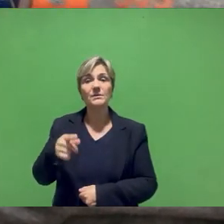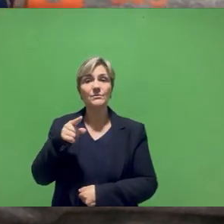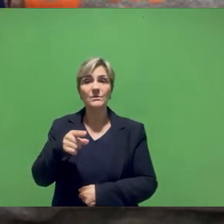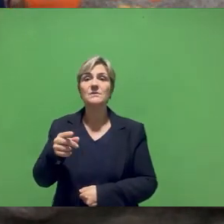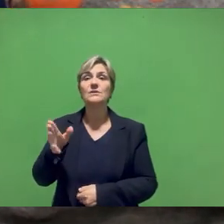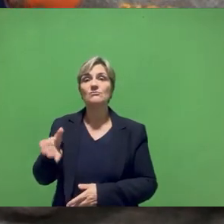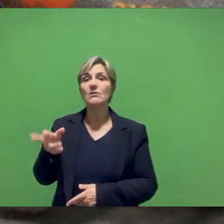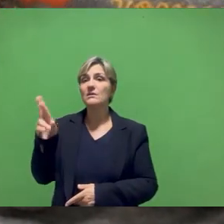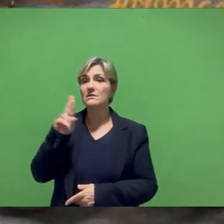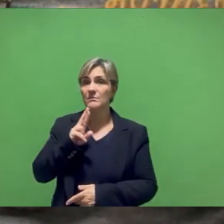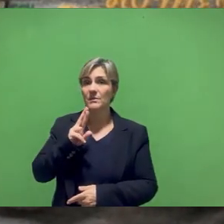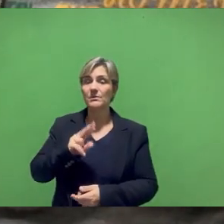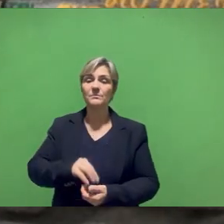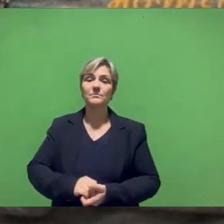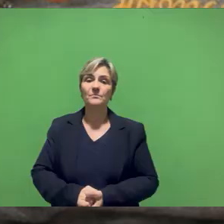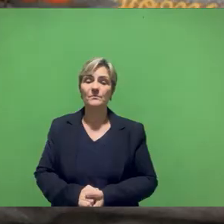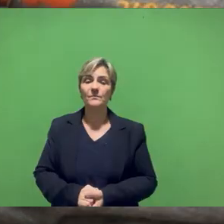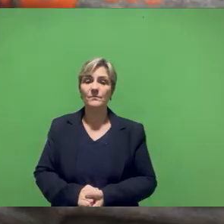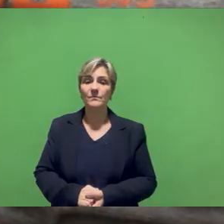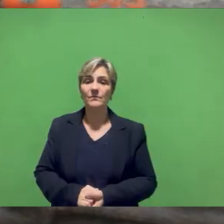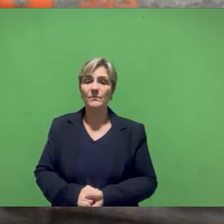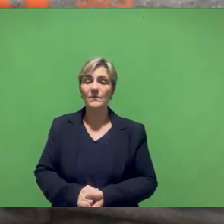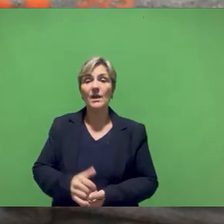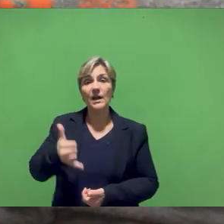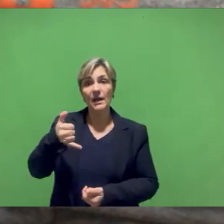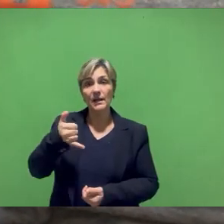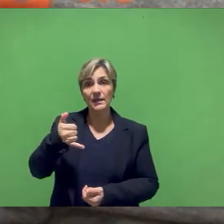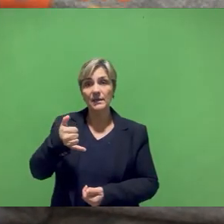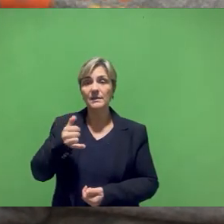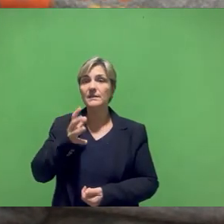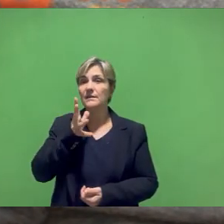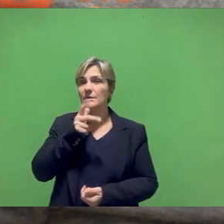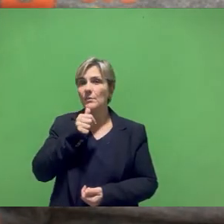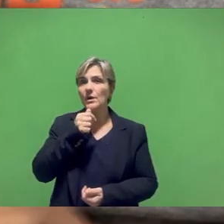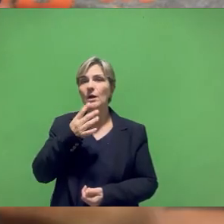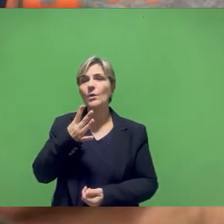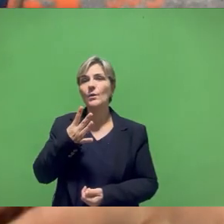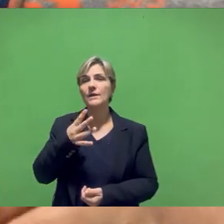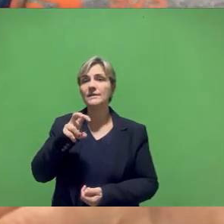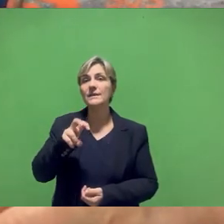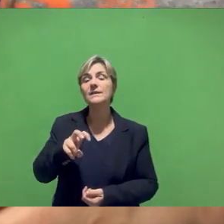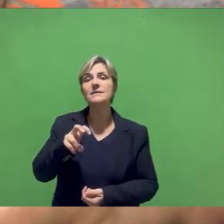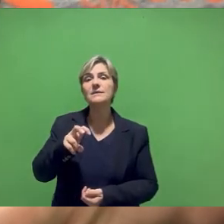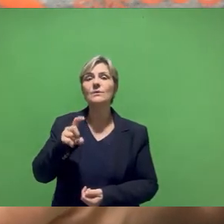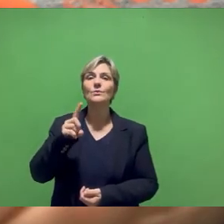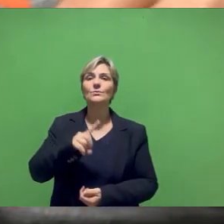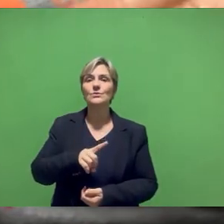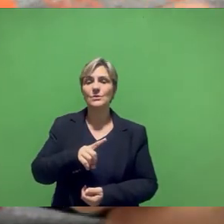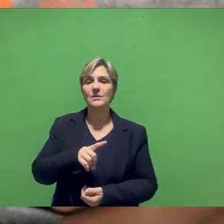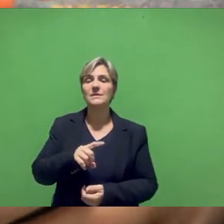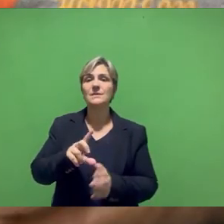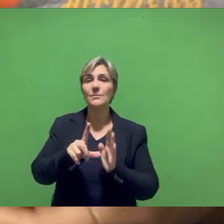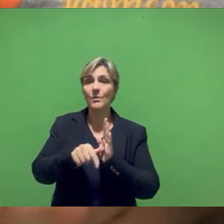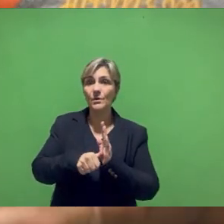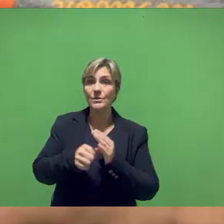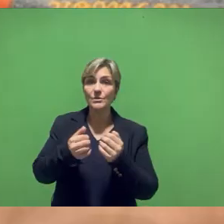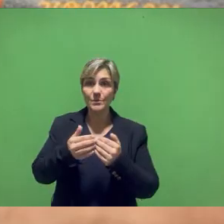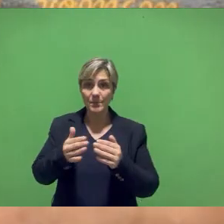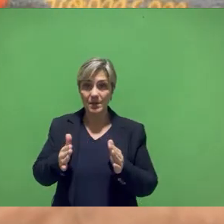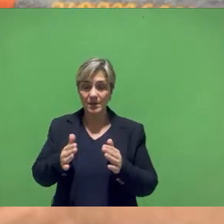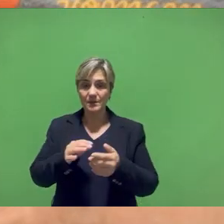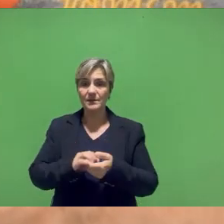recebeu, tá? A caneta dura 45 dias depois de aberta, tá? Mas a gente